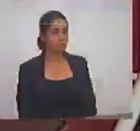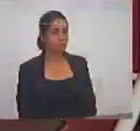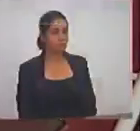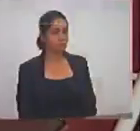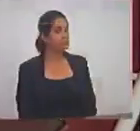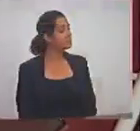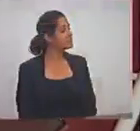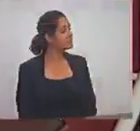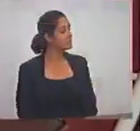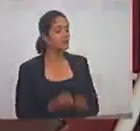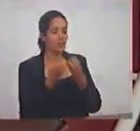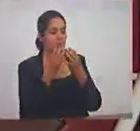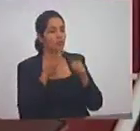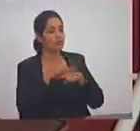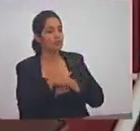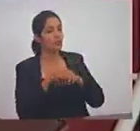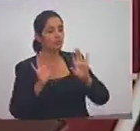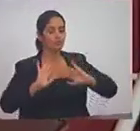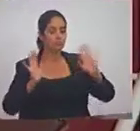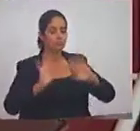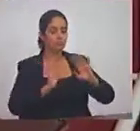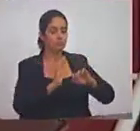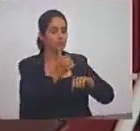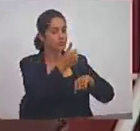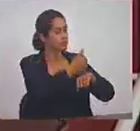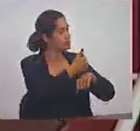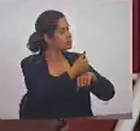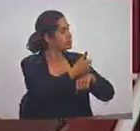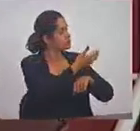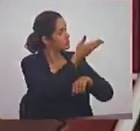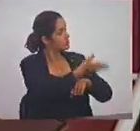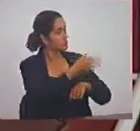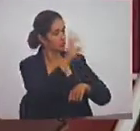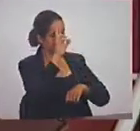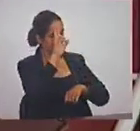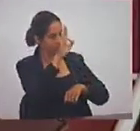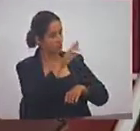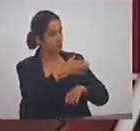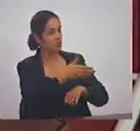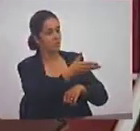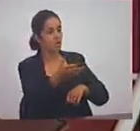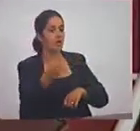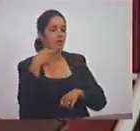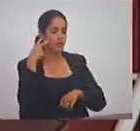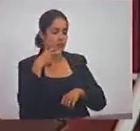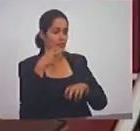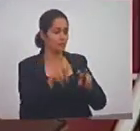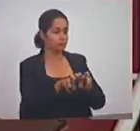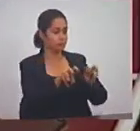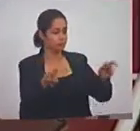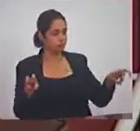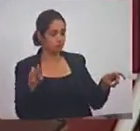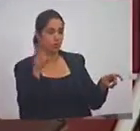Boa noite a todos e a todas. Cumprimentar aqui o nosso presidente Meidão, toda a mesa diretora, demais amigos vereadores, todos os colaboradores